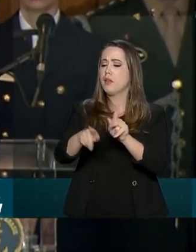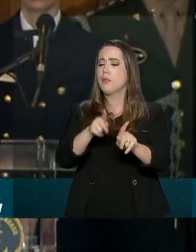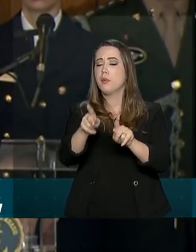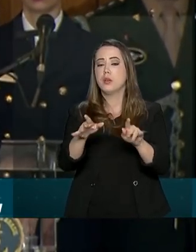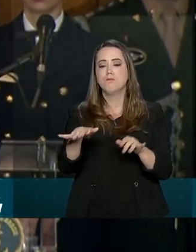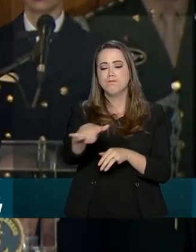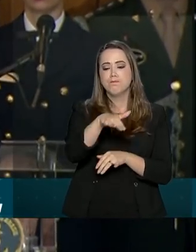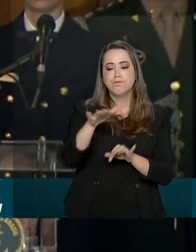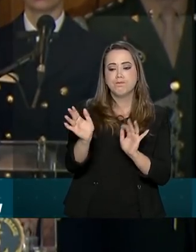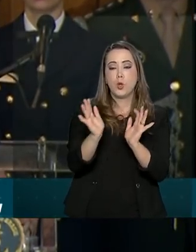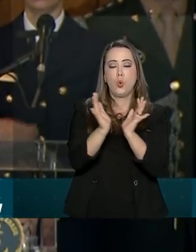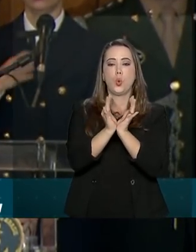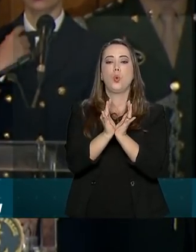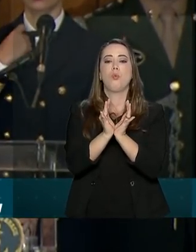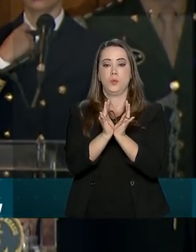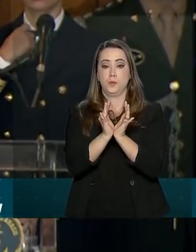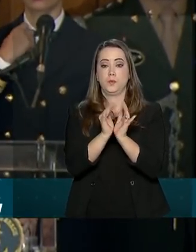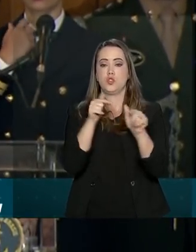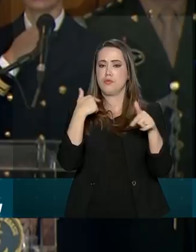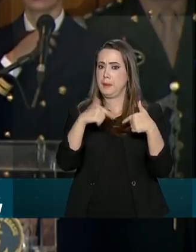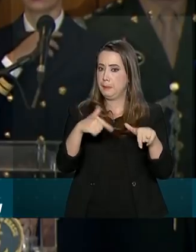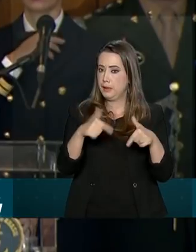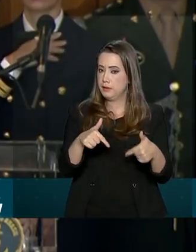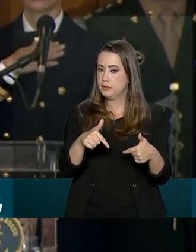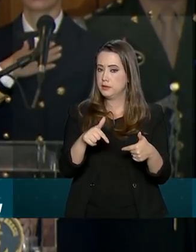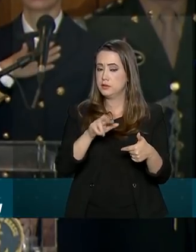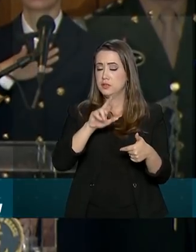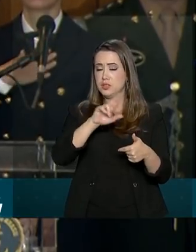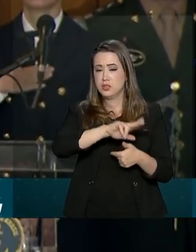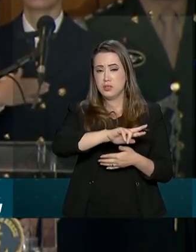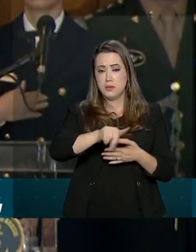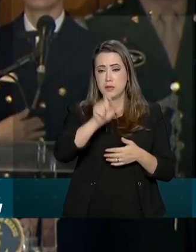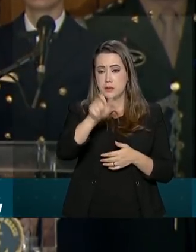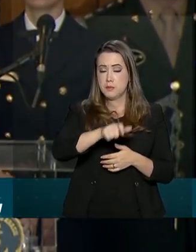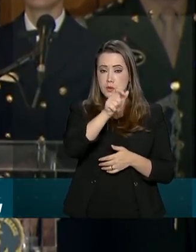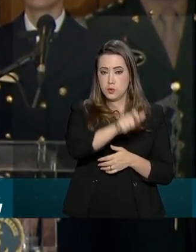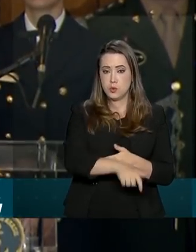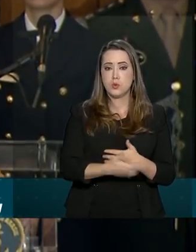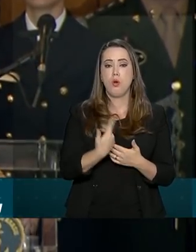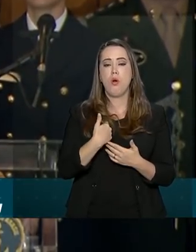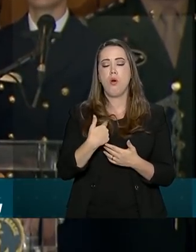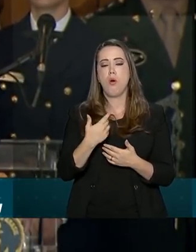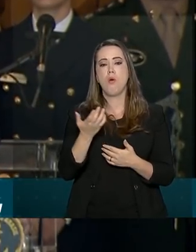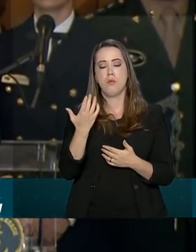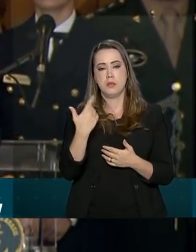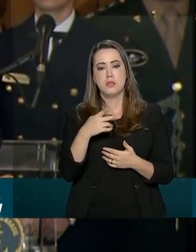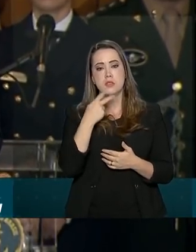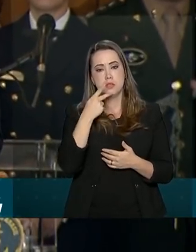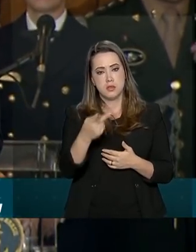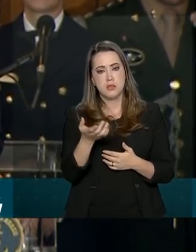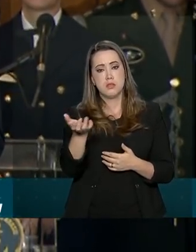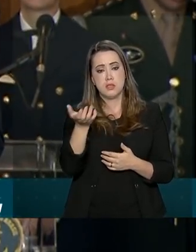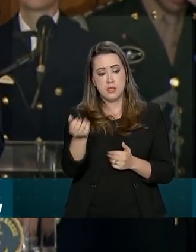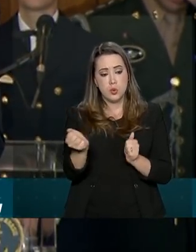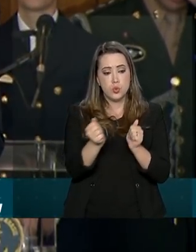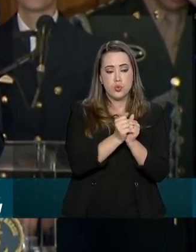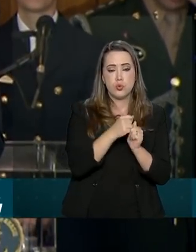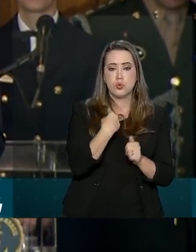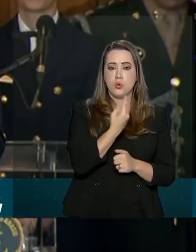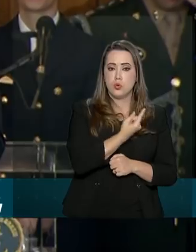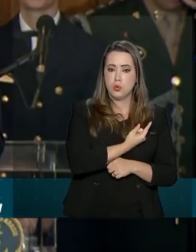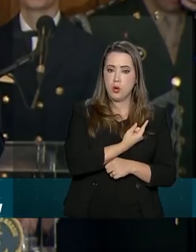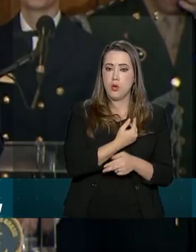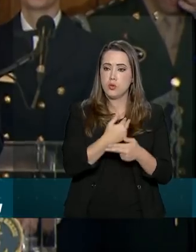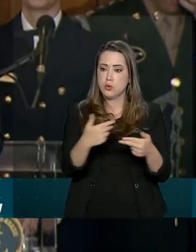muitos abriram mão de coisas particulares para estar entre nós. E tendo ao